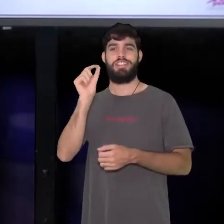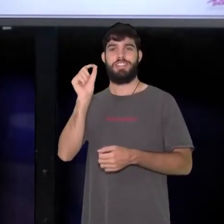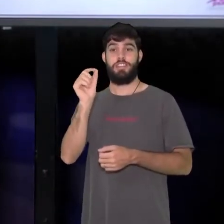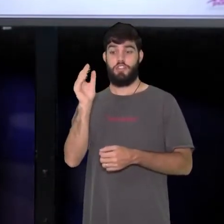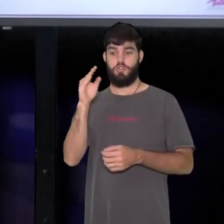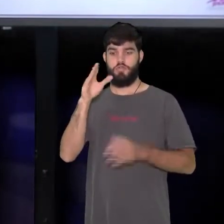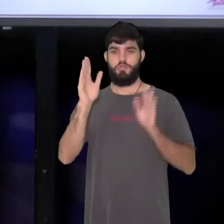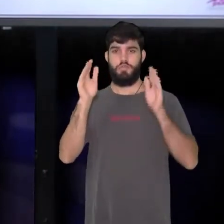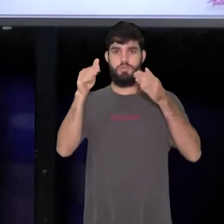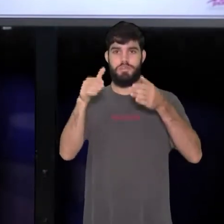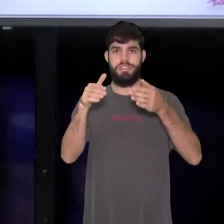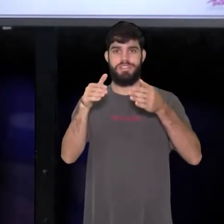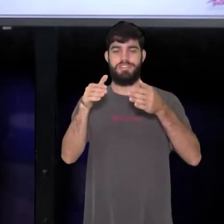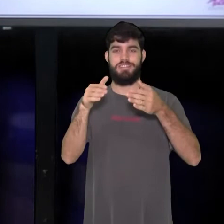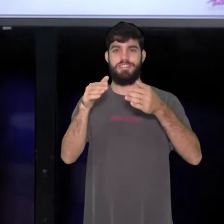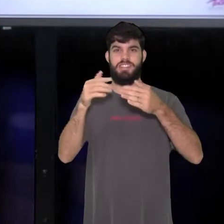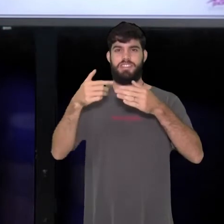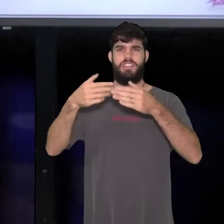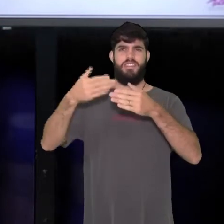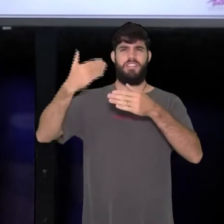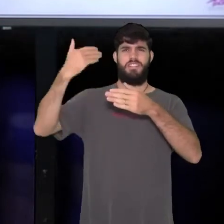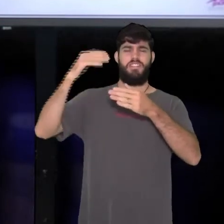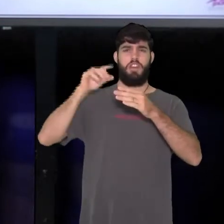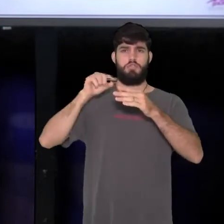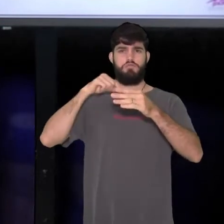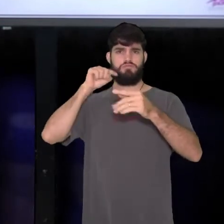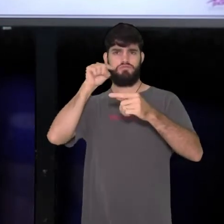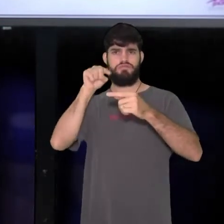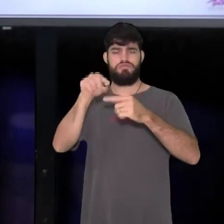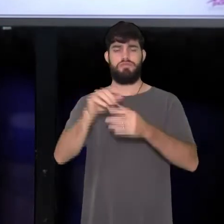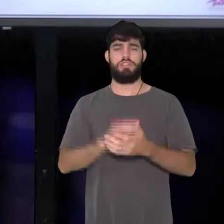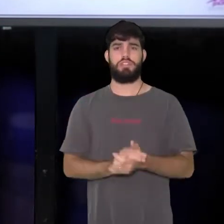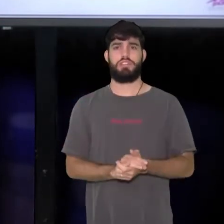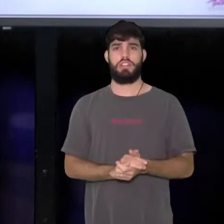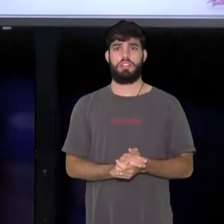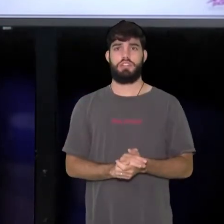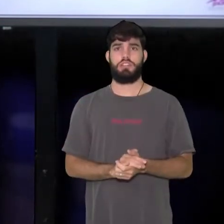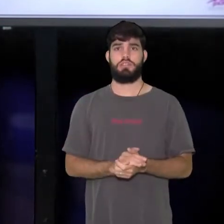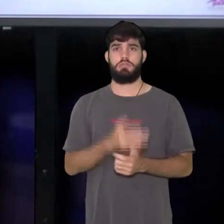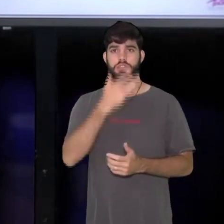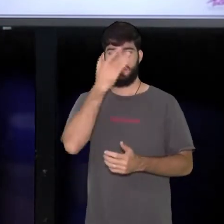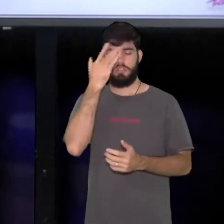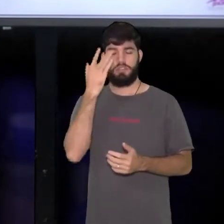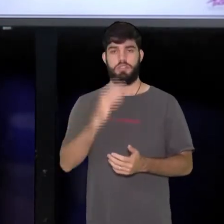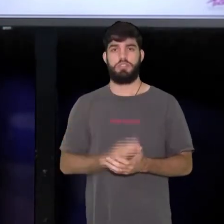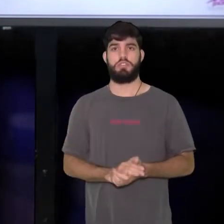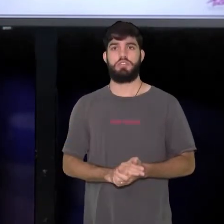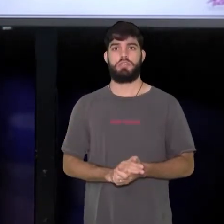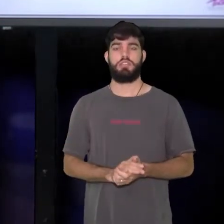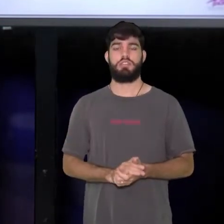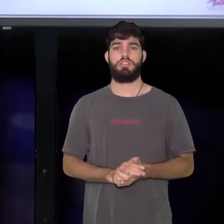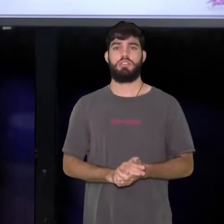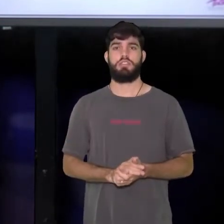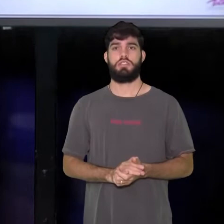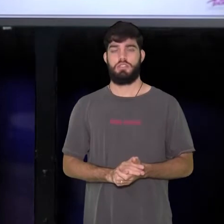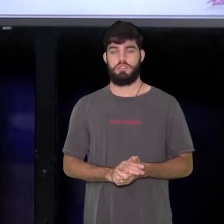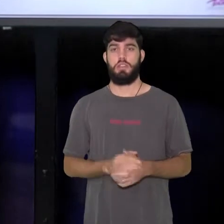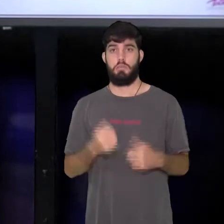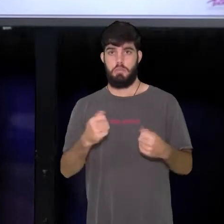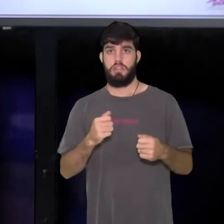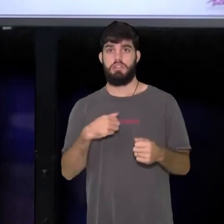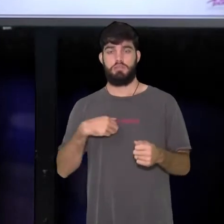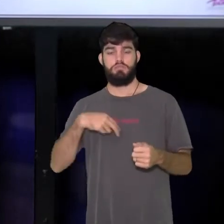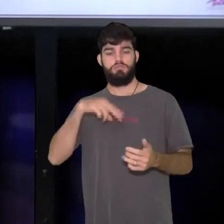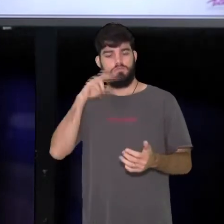meio, ao fundo, lá atrás dos personagens. Eu tenho que fazer a leitura dos elementos